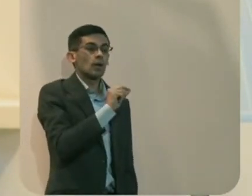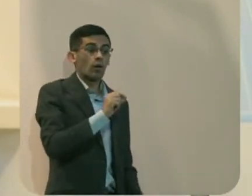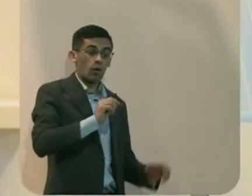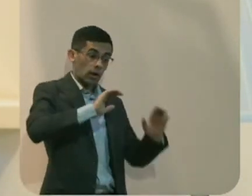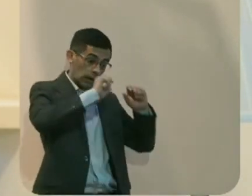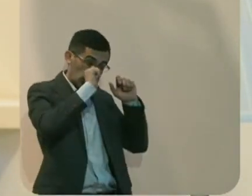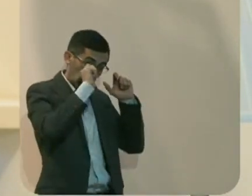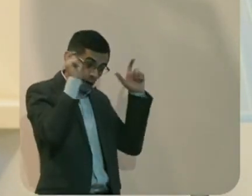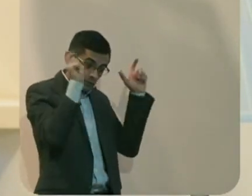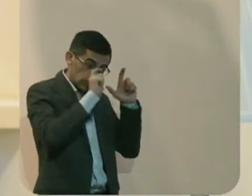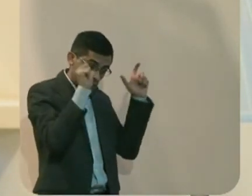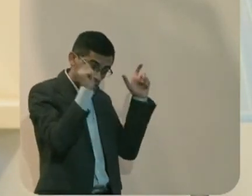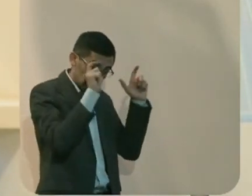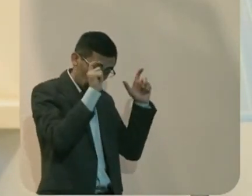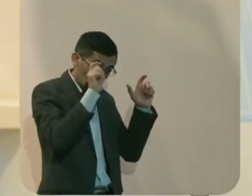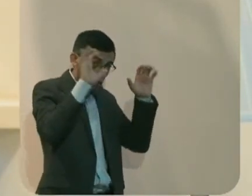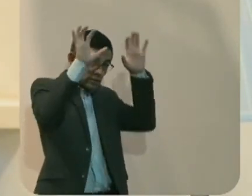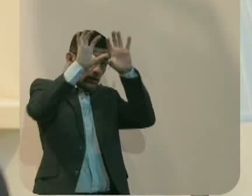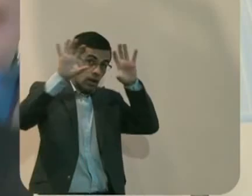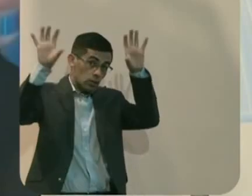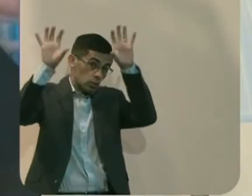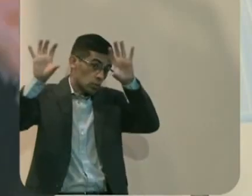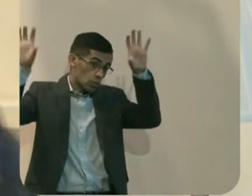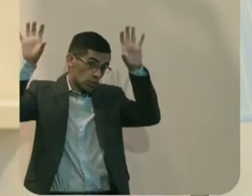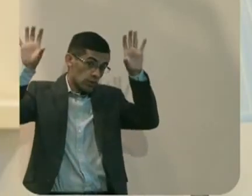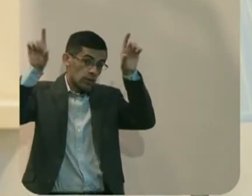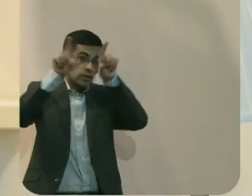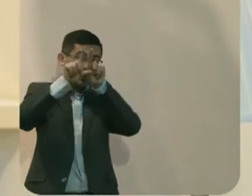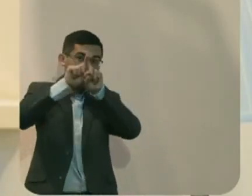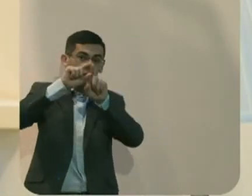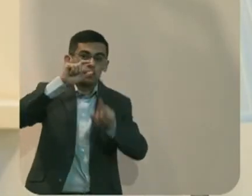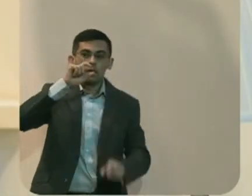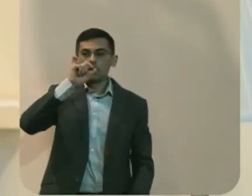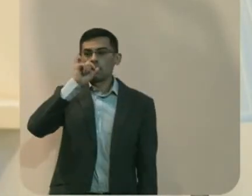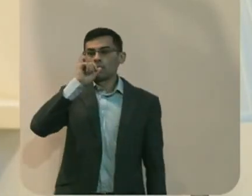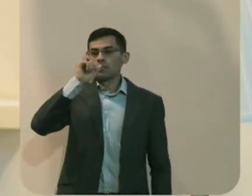presta atenção na nuvem e na coluna de fogo.